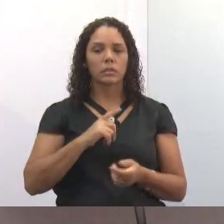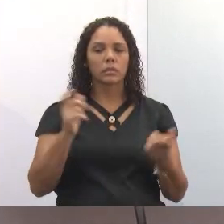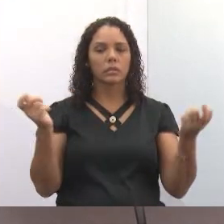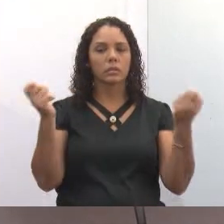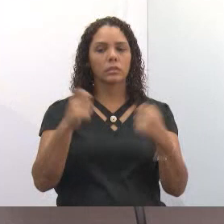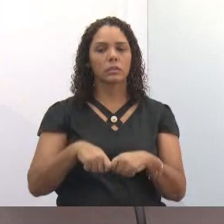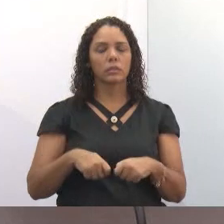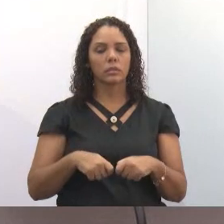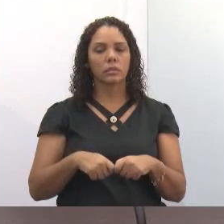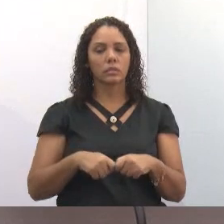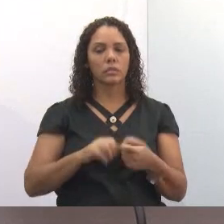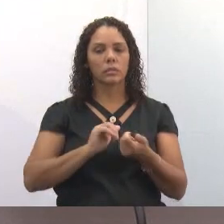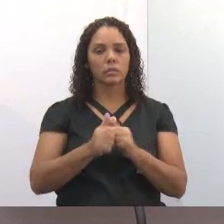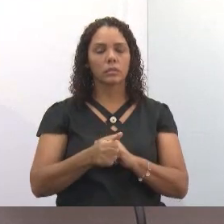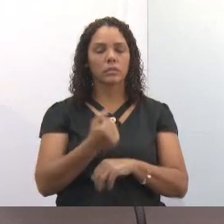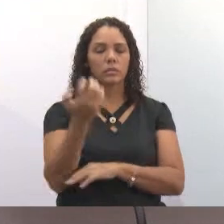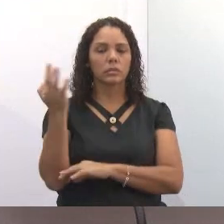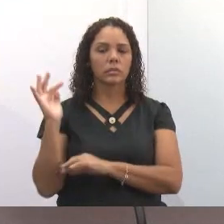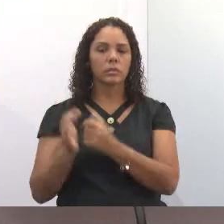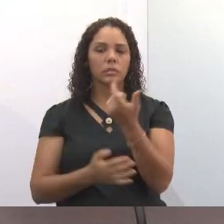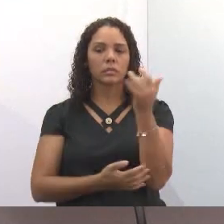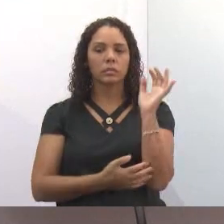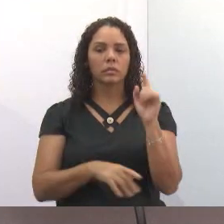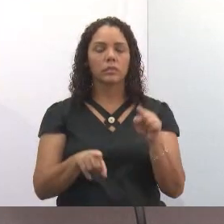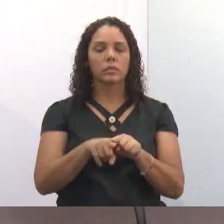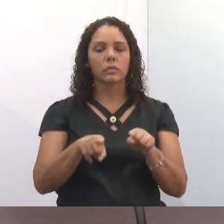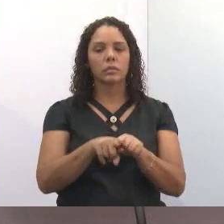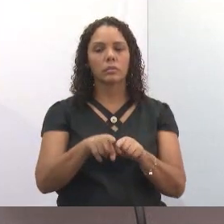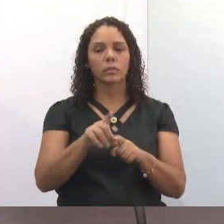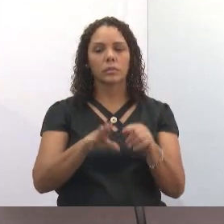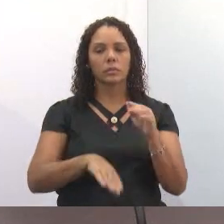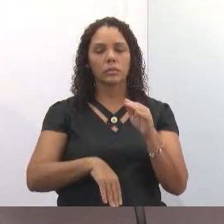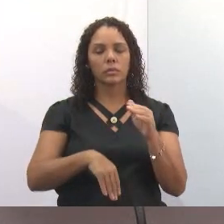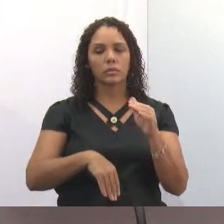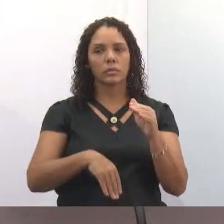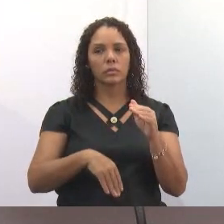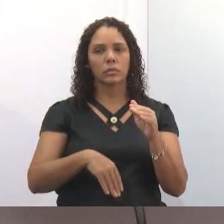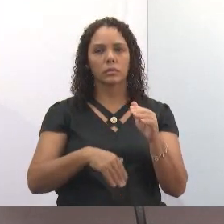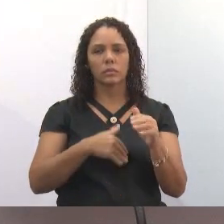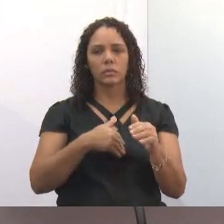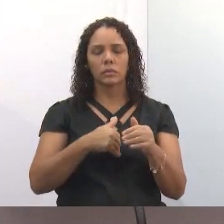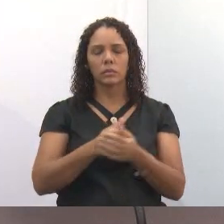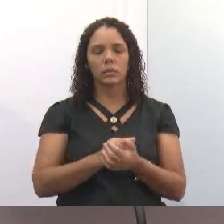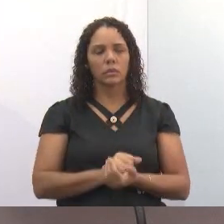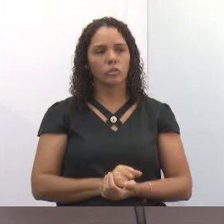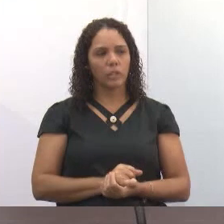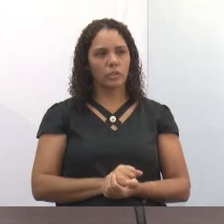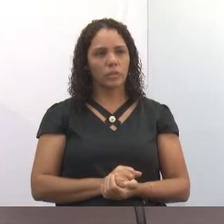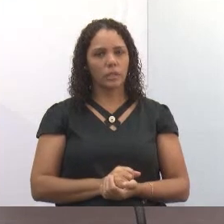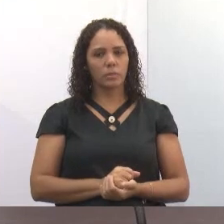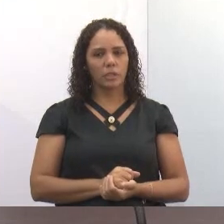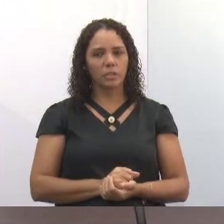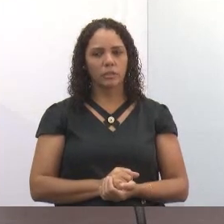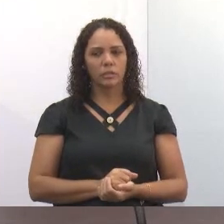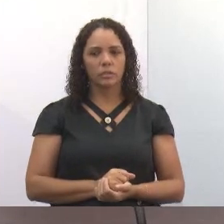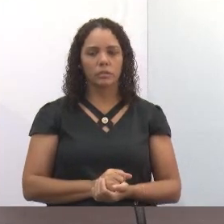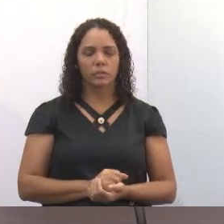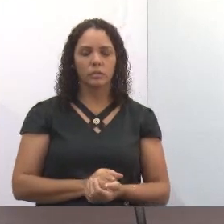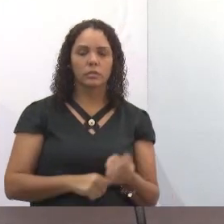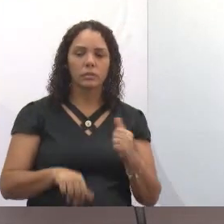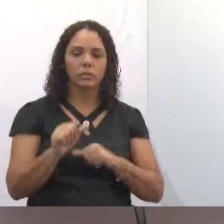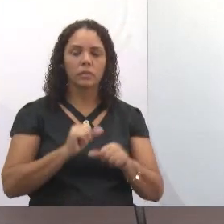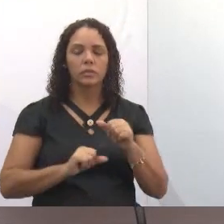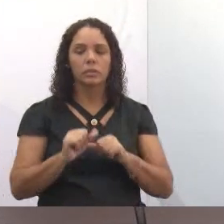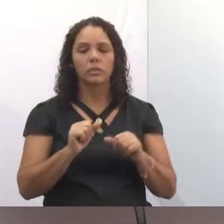potencial para atividades ambientais e estabelecer a prática de esportes, revertendo o estado atual de degradação e